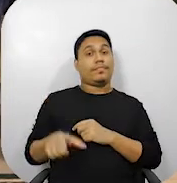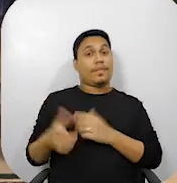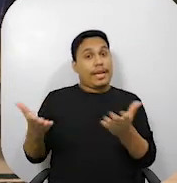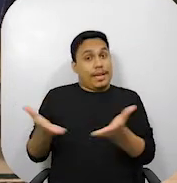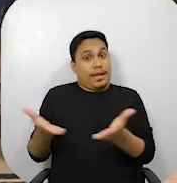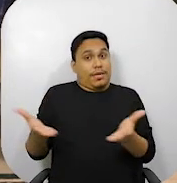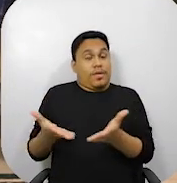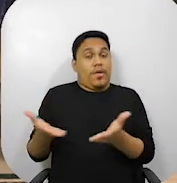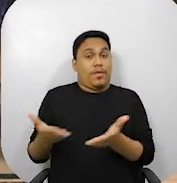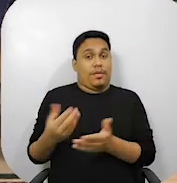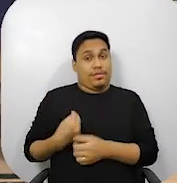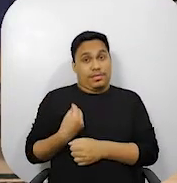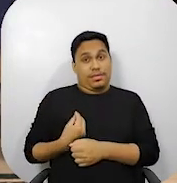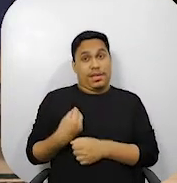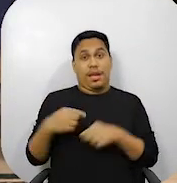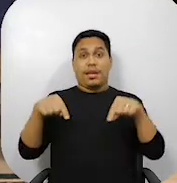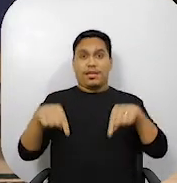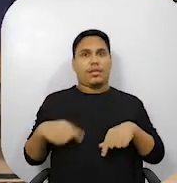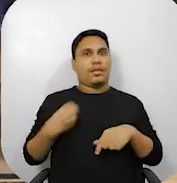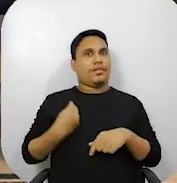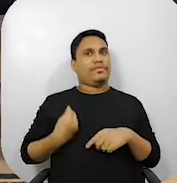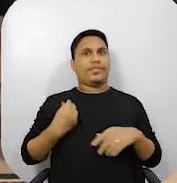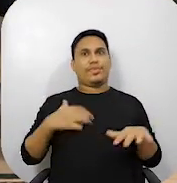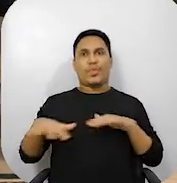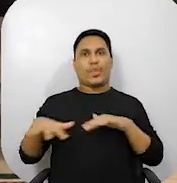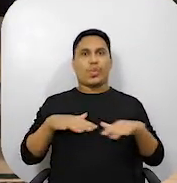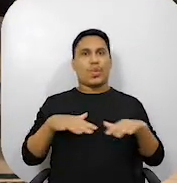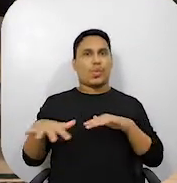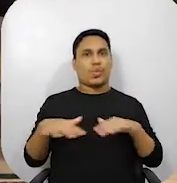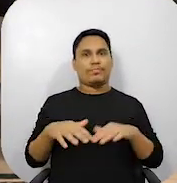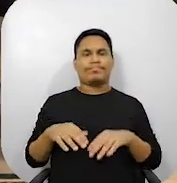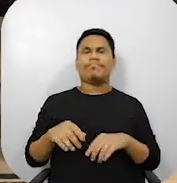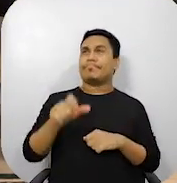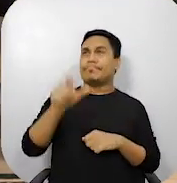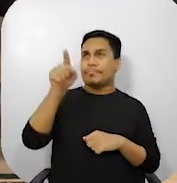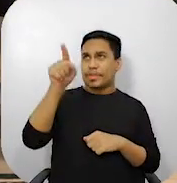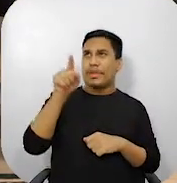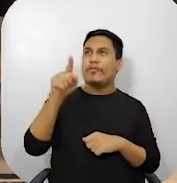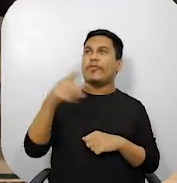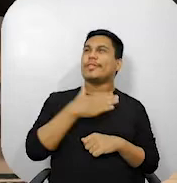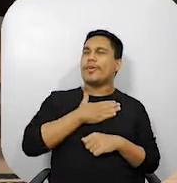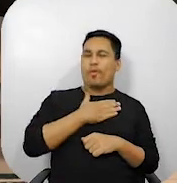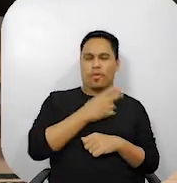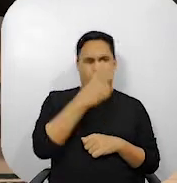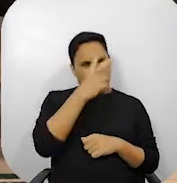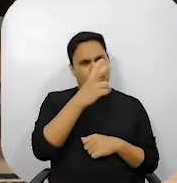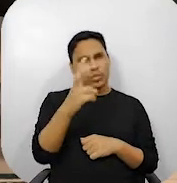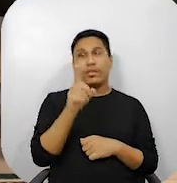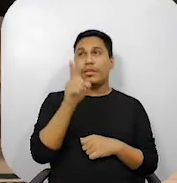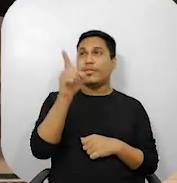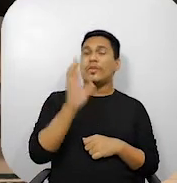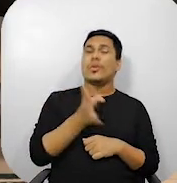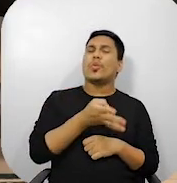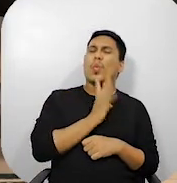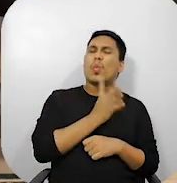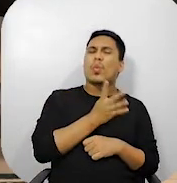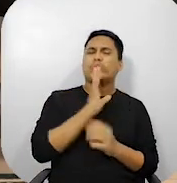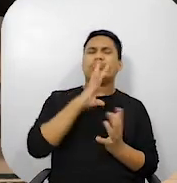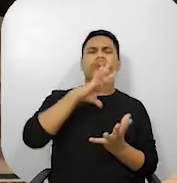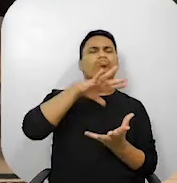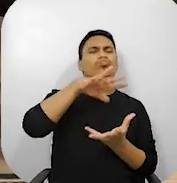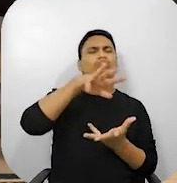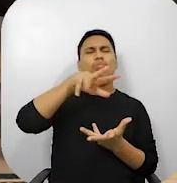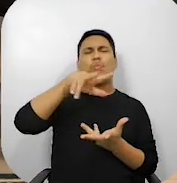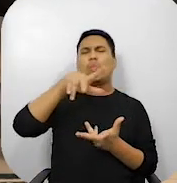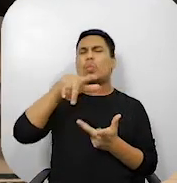e tem uma vida bem agitada também para você que é envolvido aí na cultura para você que conhece esse Universo